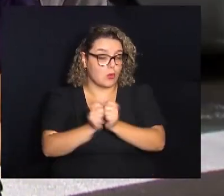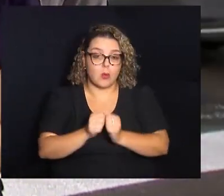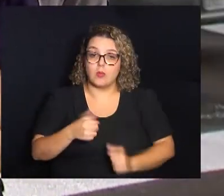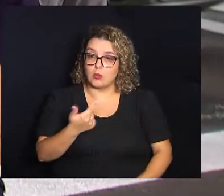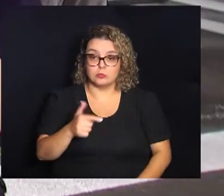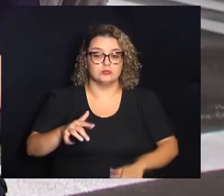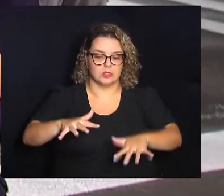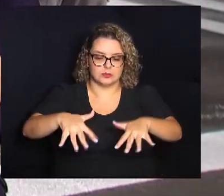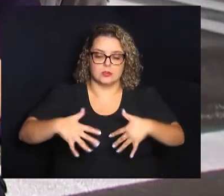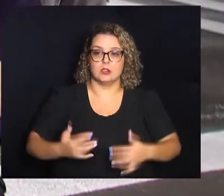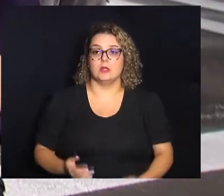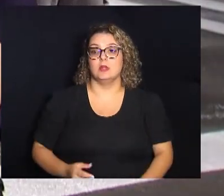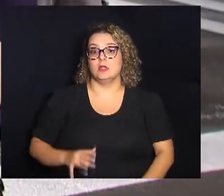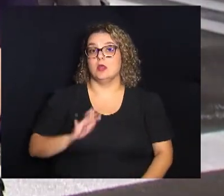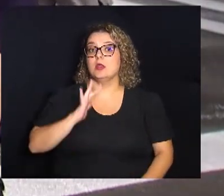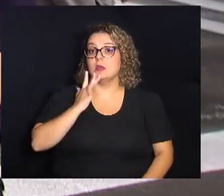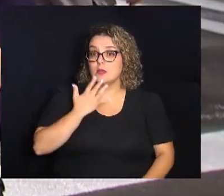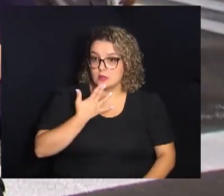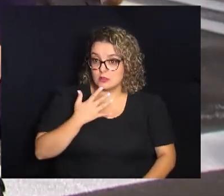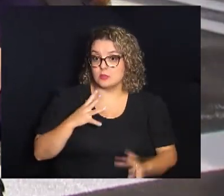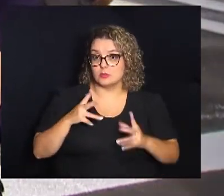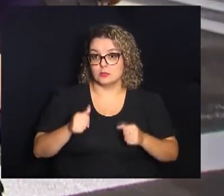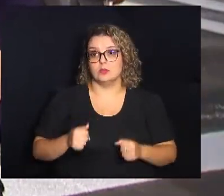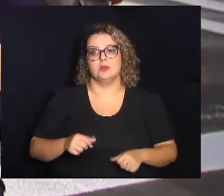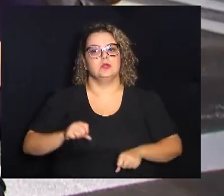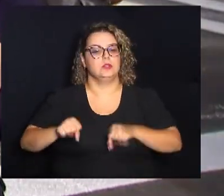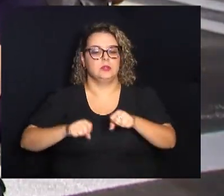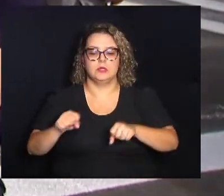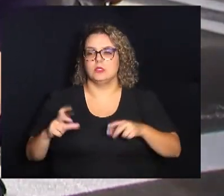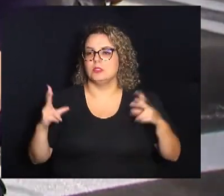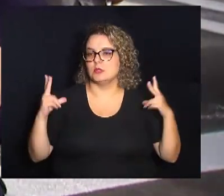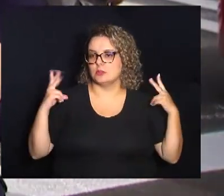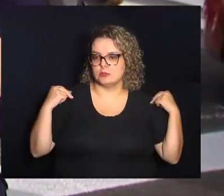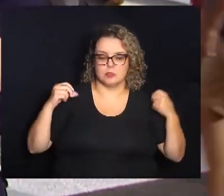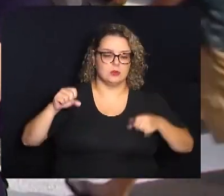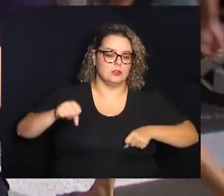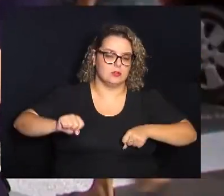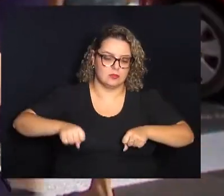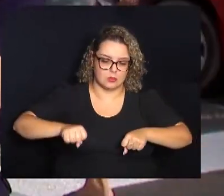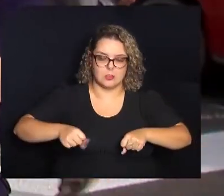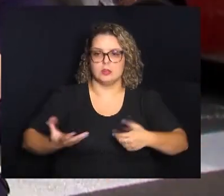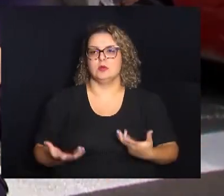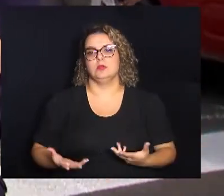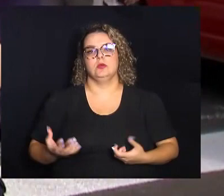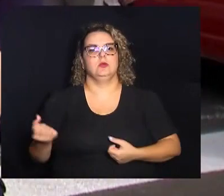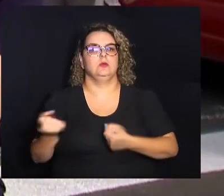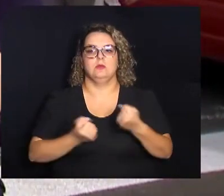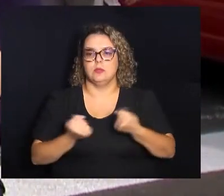preferência, né? Todos os que estão na via, ciclistas, motociclistas, motoristas,